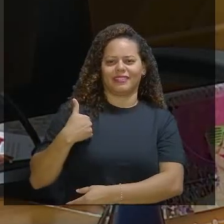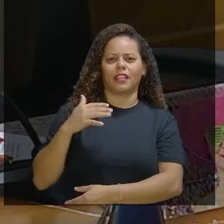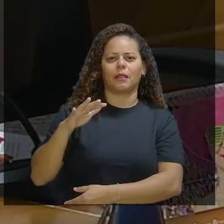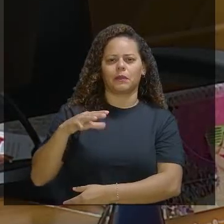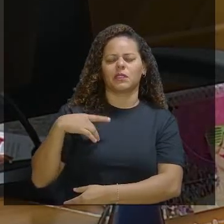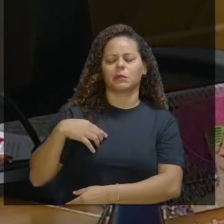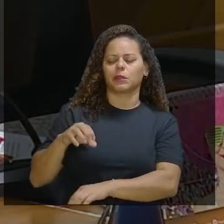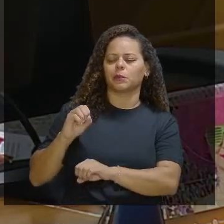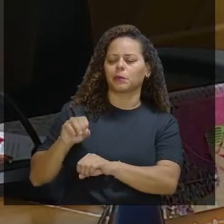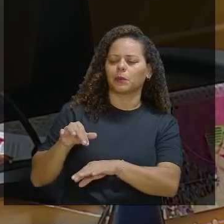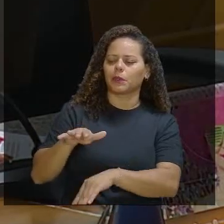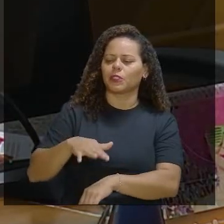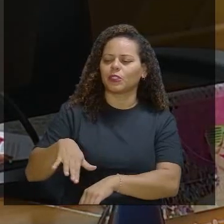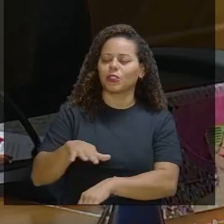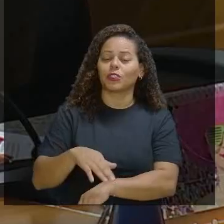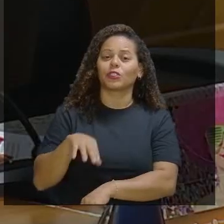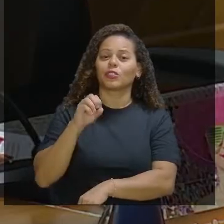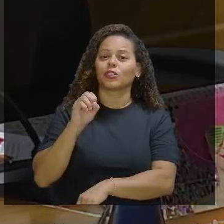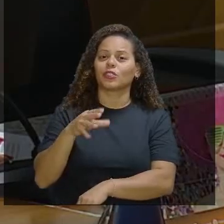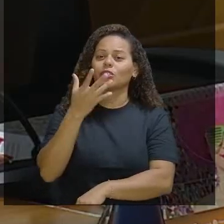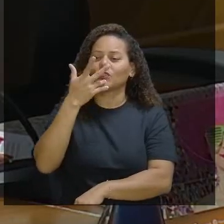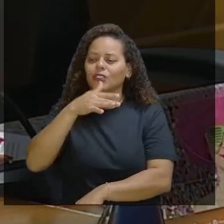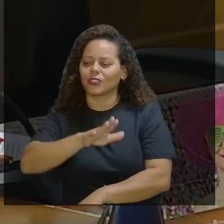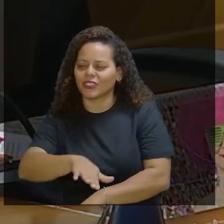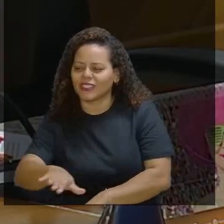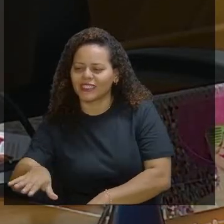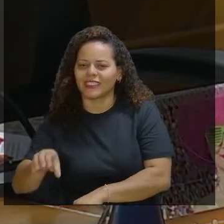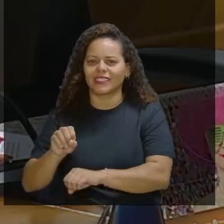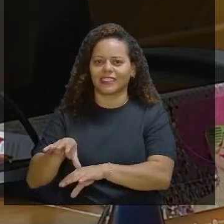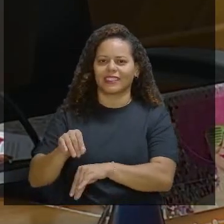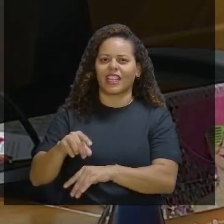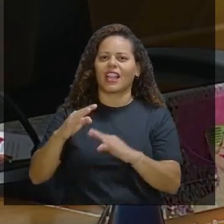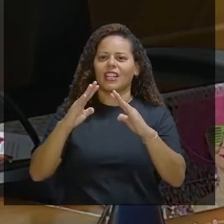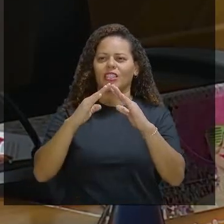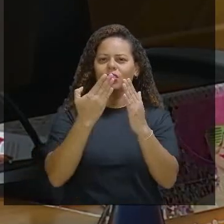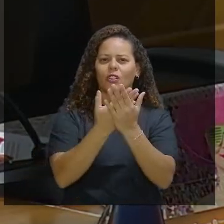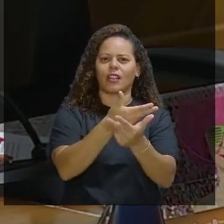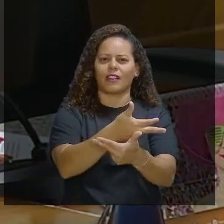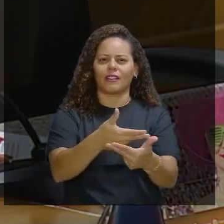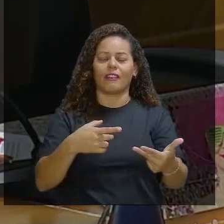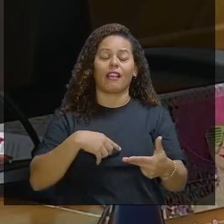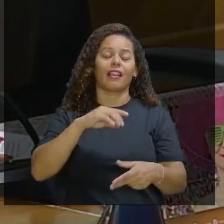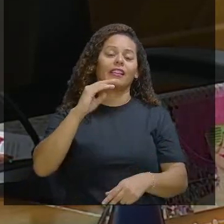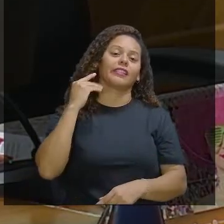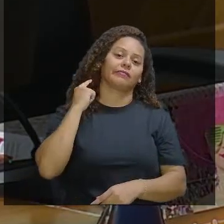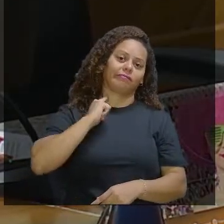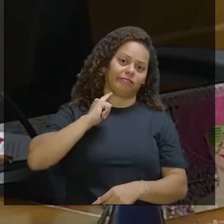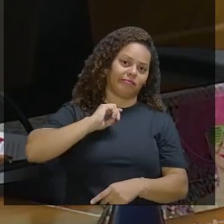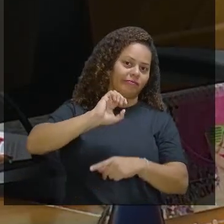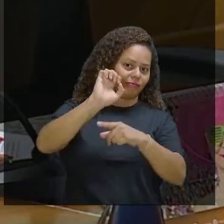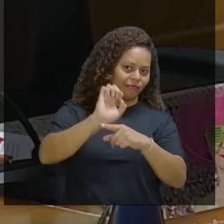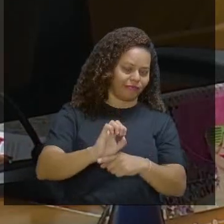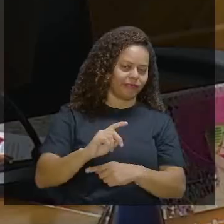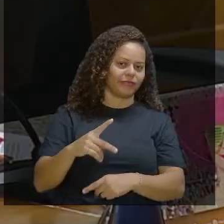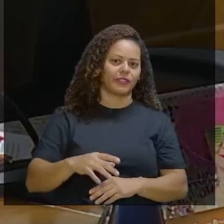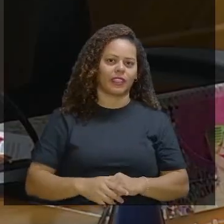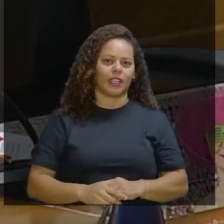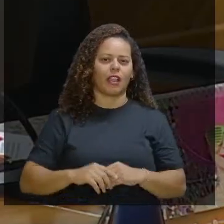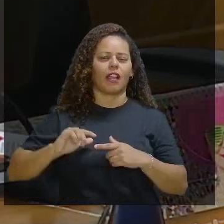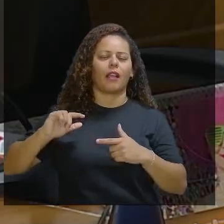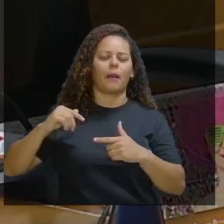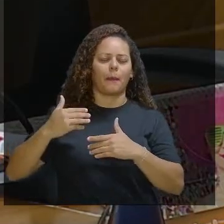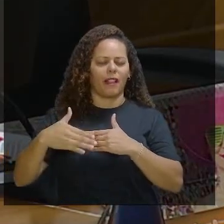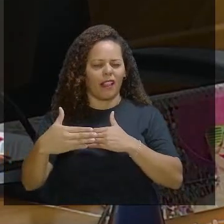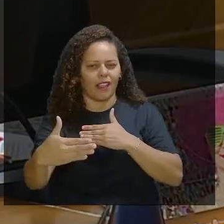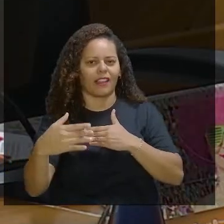educação infantil enquanto se formava professora pelo Instituto de Educação de Minas Gerais. Ao longo dos primeiros anos